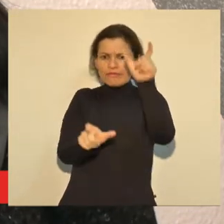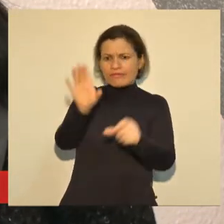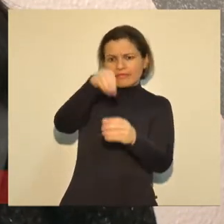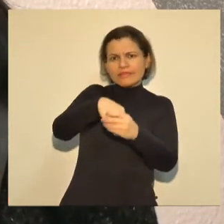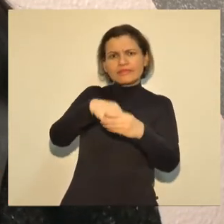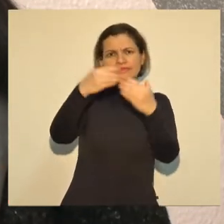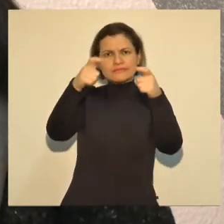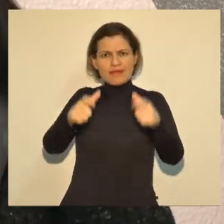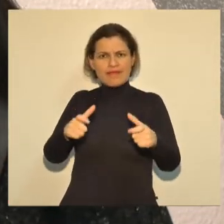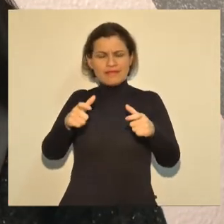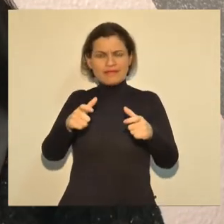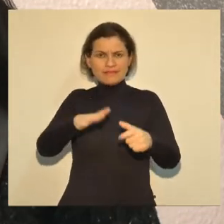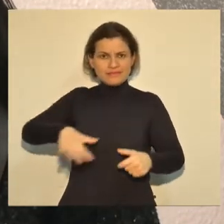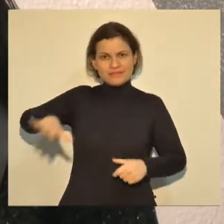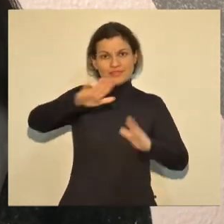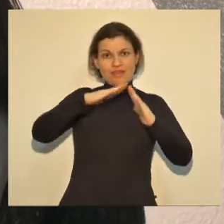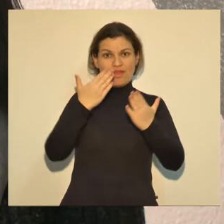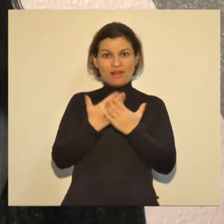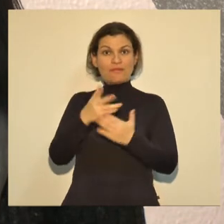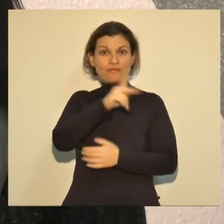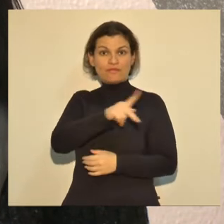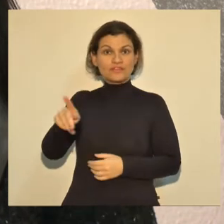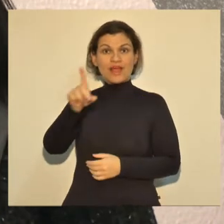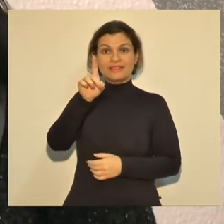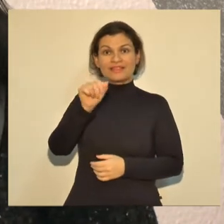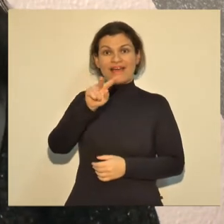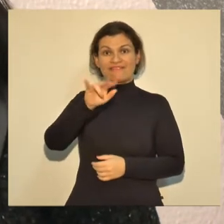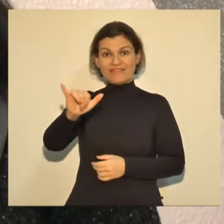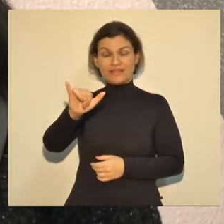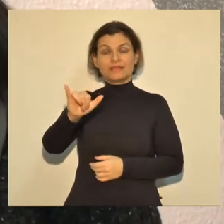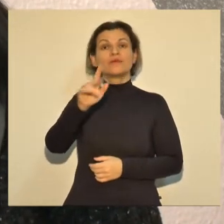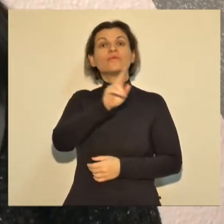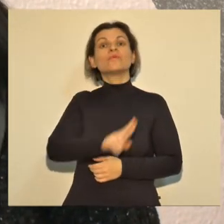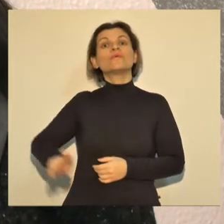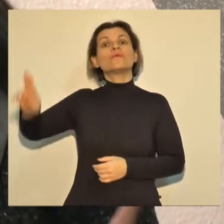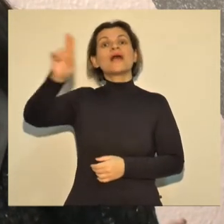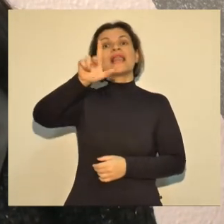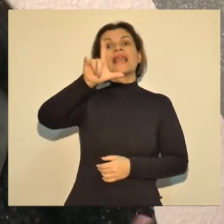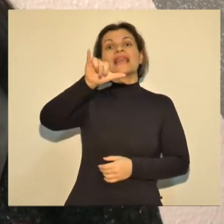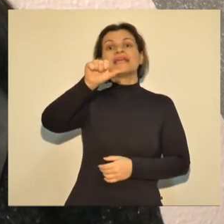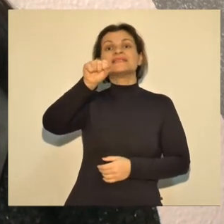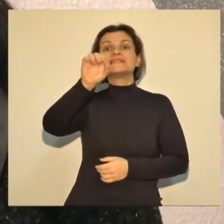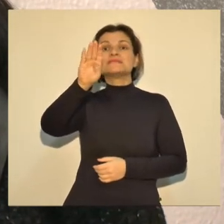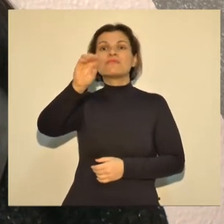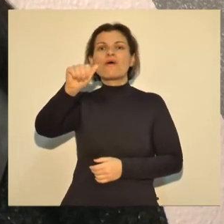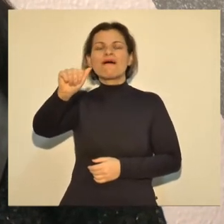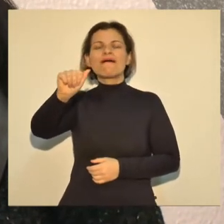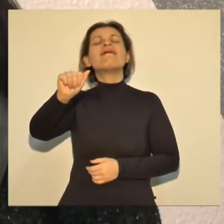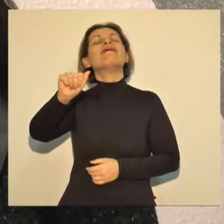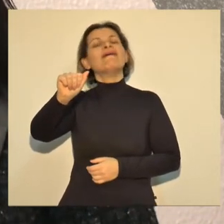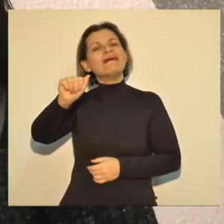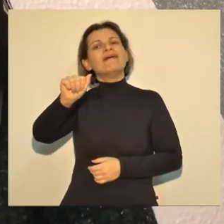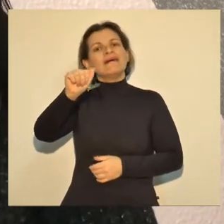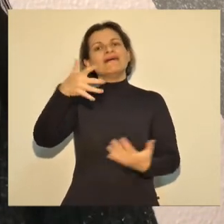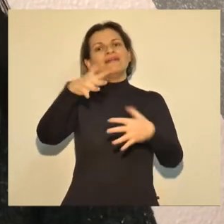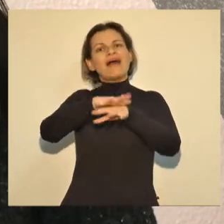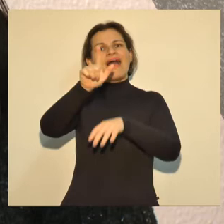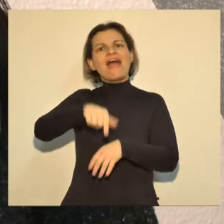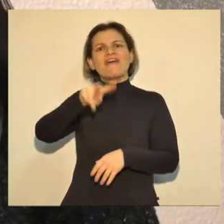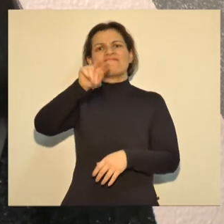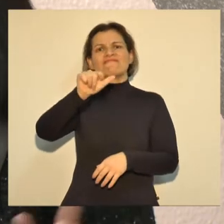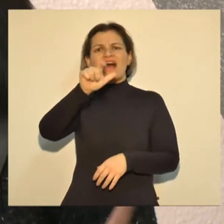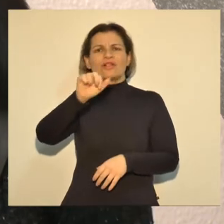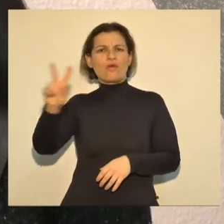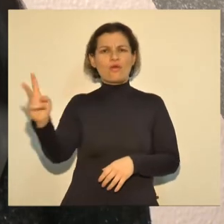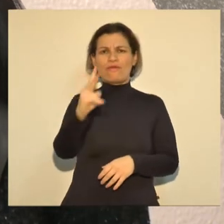espaço escolar. Para o professor Davi Rodrigues, da Universidade de Lisboa, a inclusão deve ser um valor transversal no